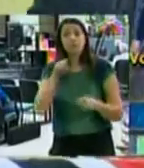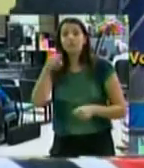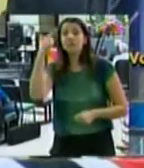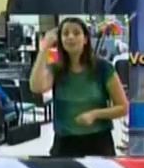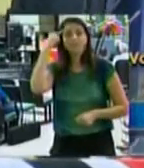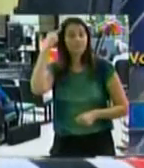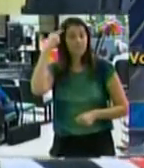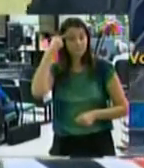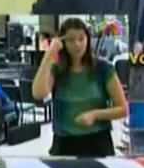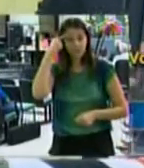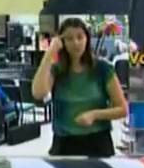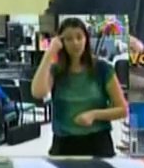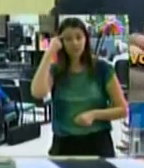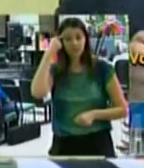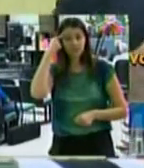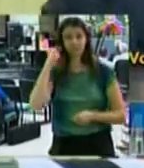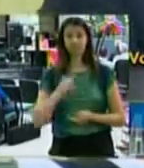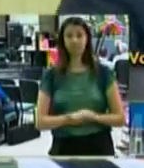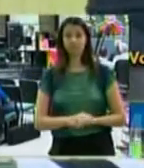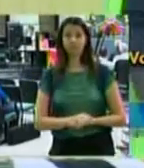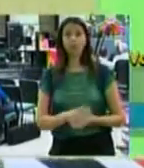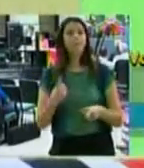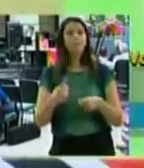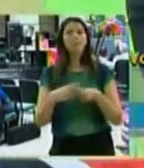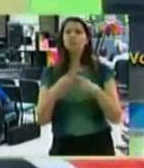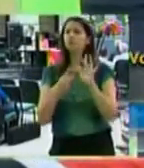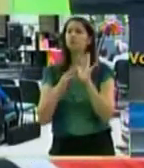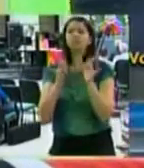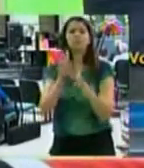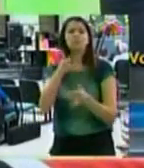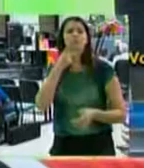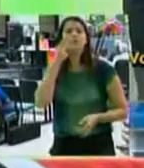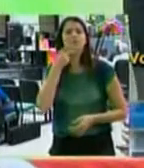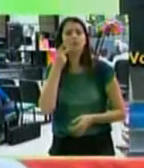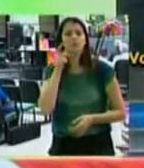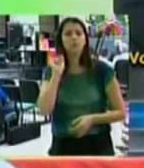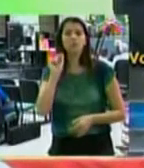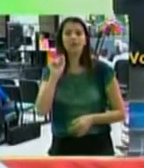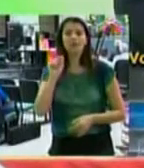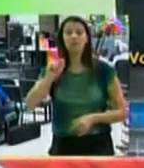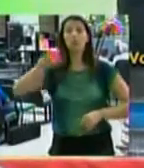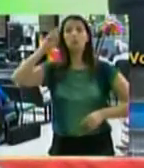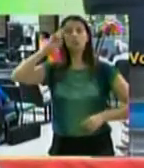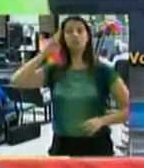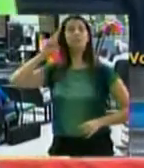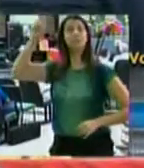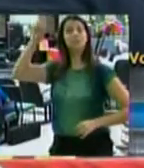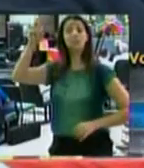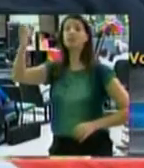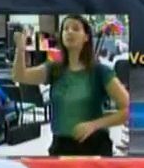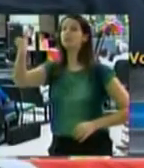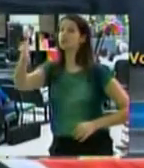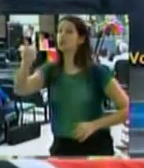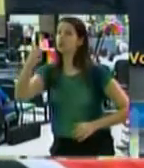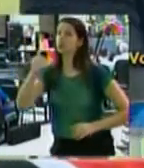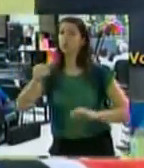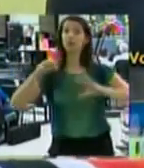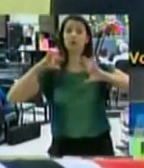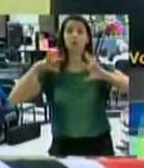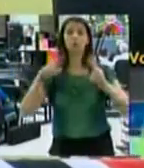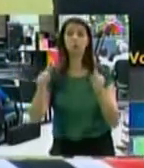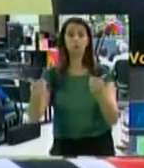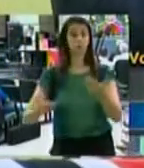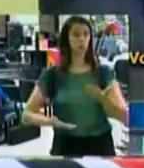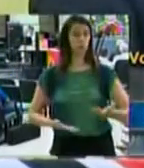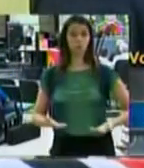não observou. Porque o que Jesus está dizendo é que um senhor chama os seus servos. E os